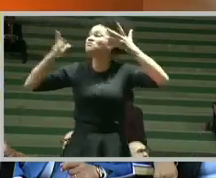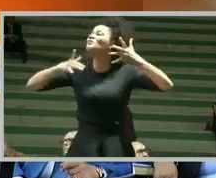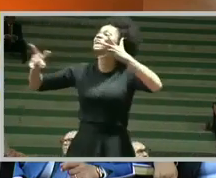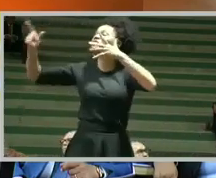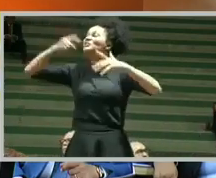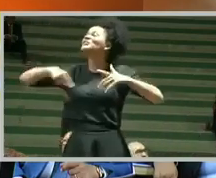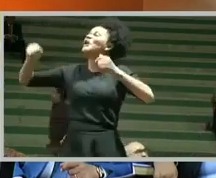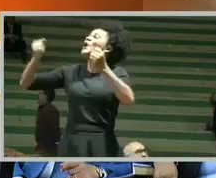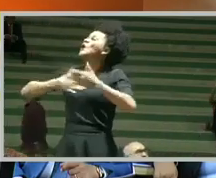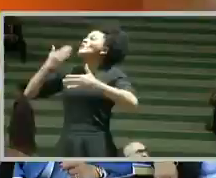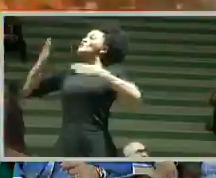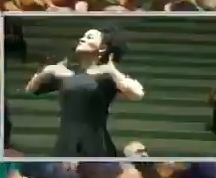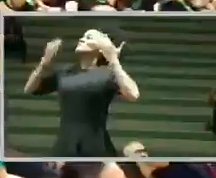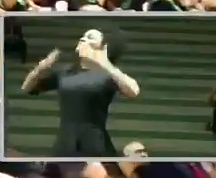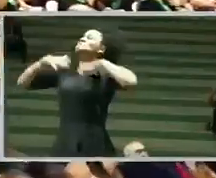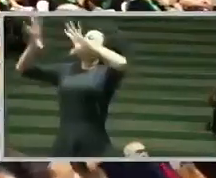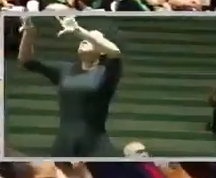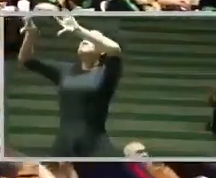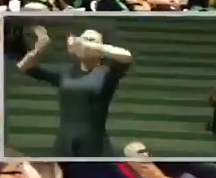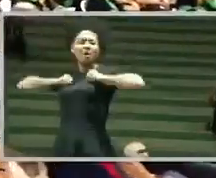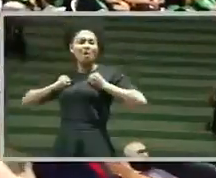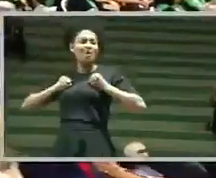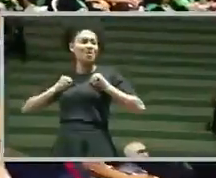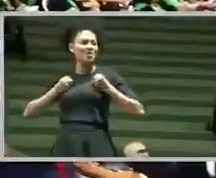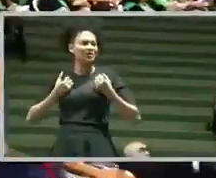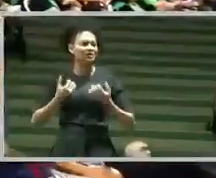esta alegria.